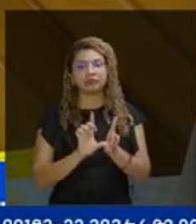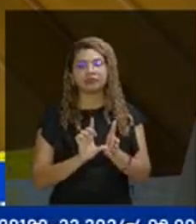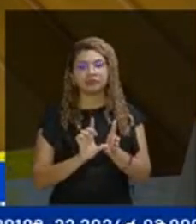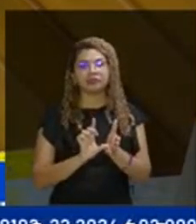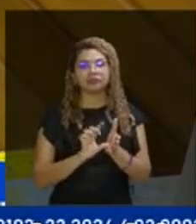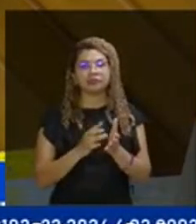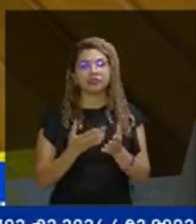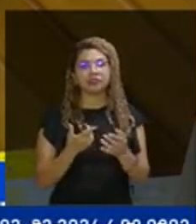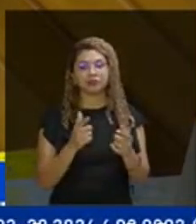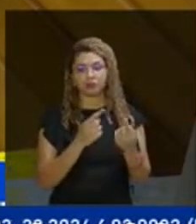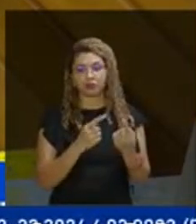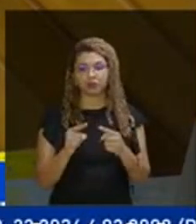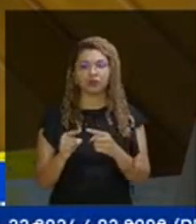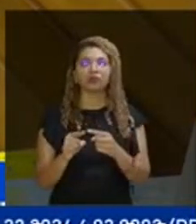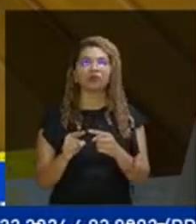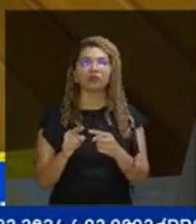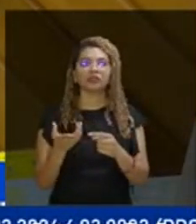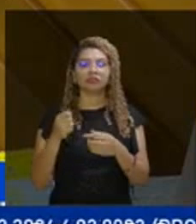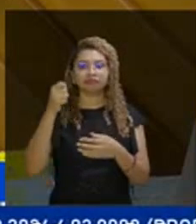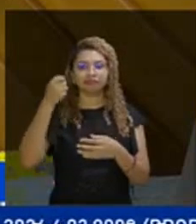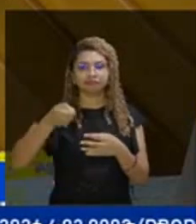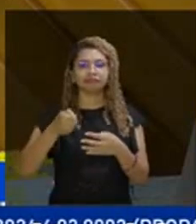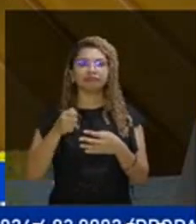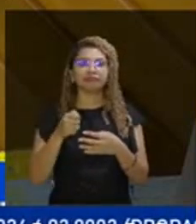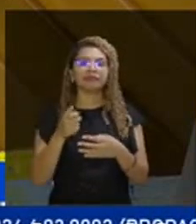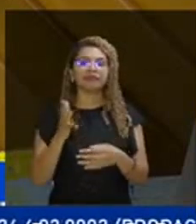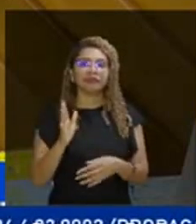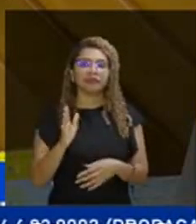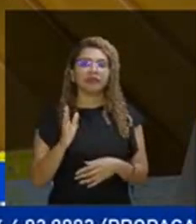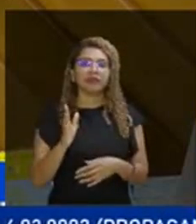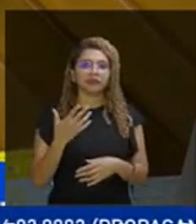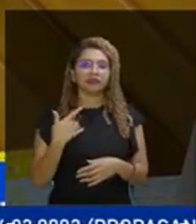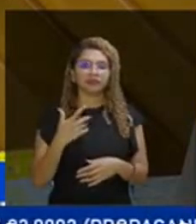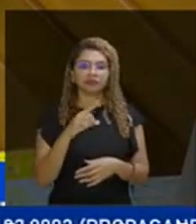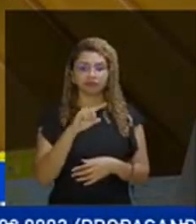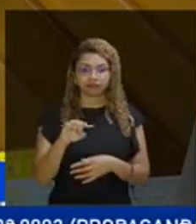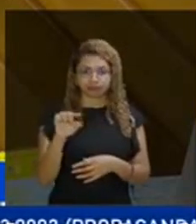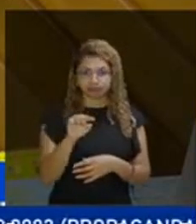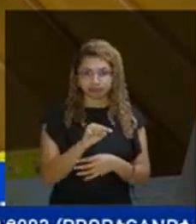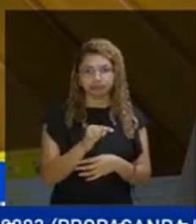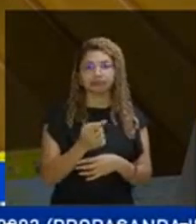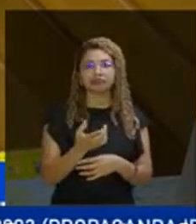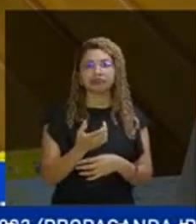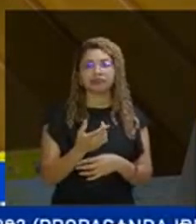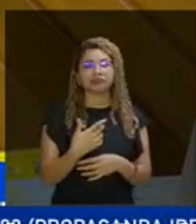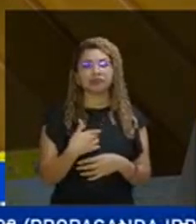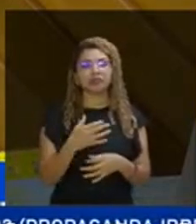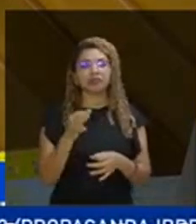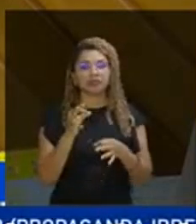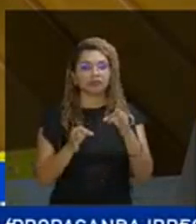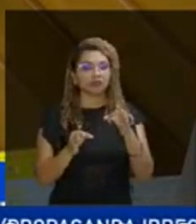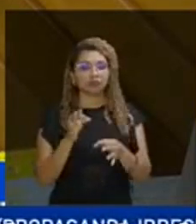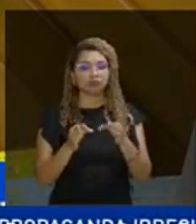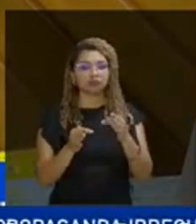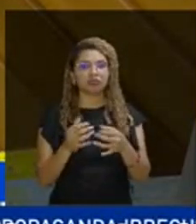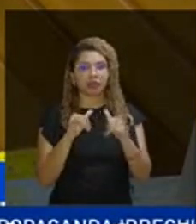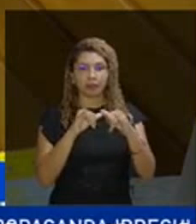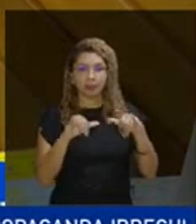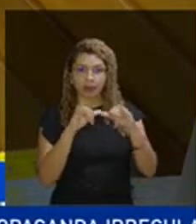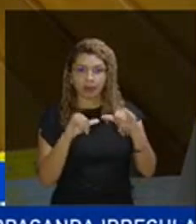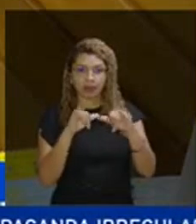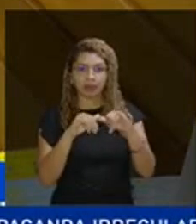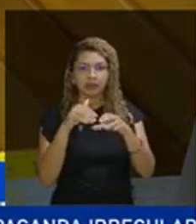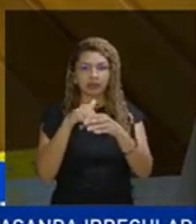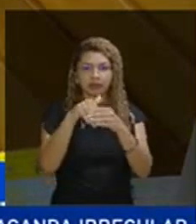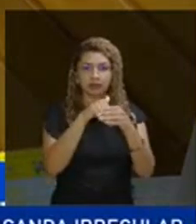contra a sentença, que julgou improcedente a representação por conduta vedada, por entender que não vislumbrou a prática ilícita nas propagandas